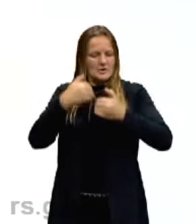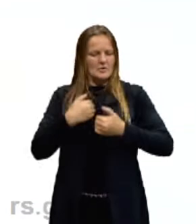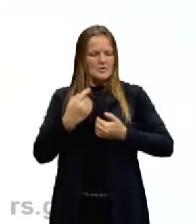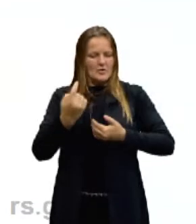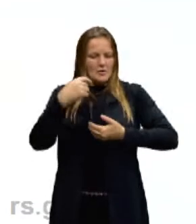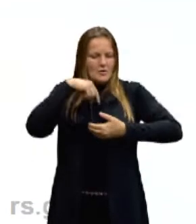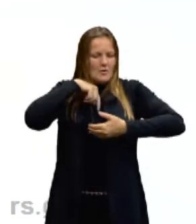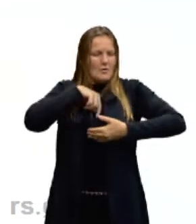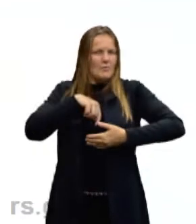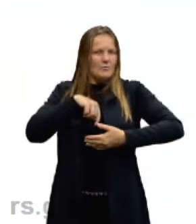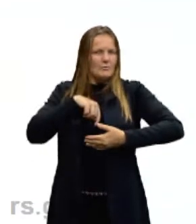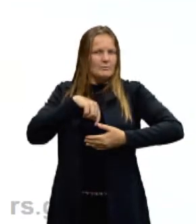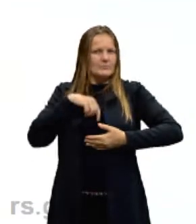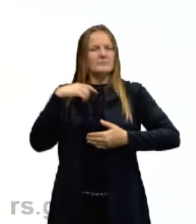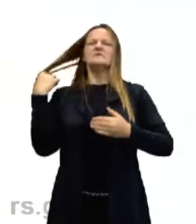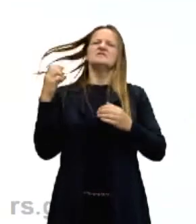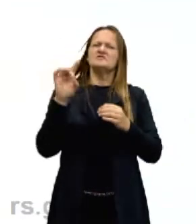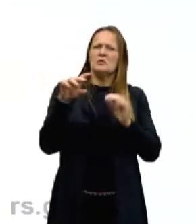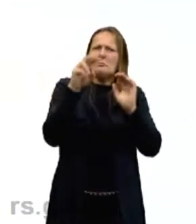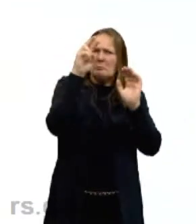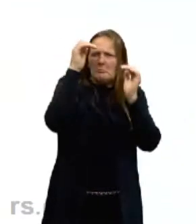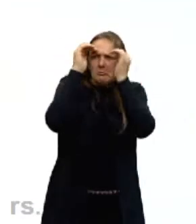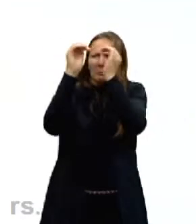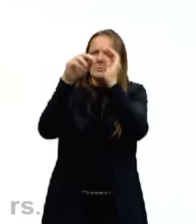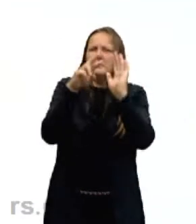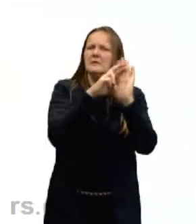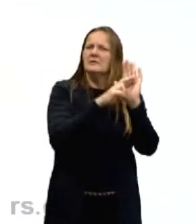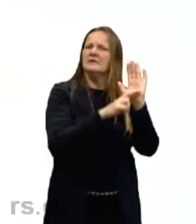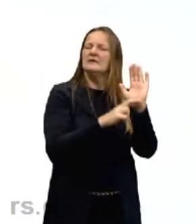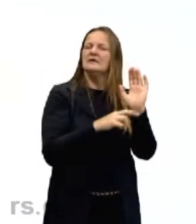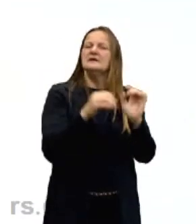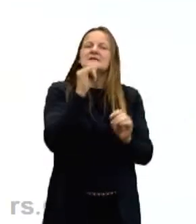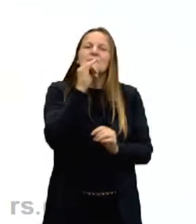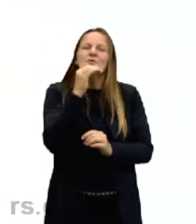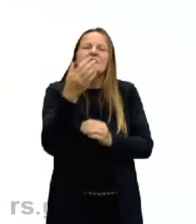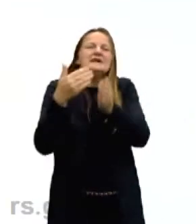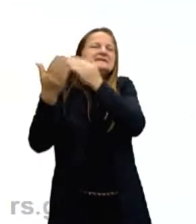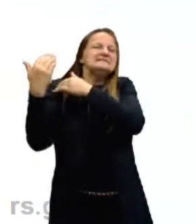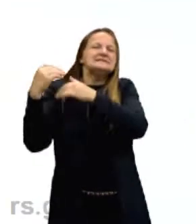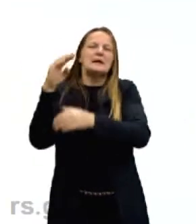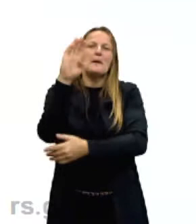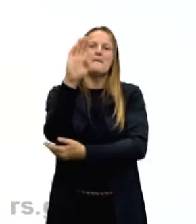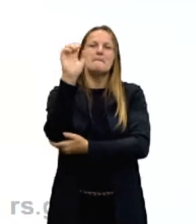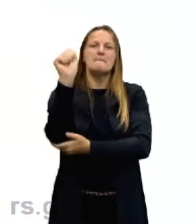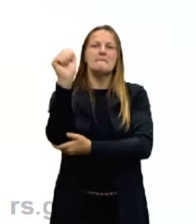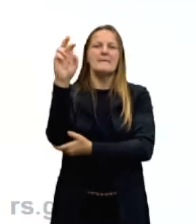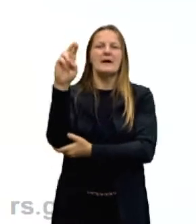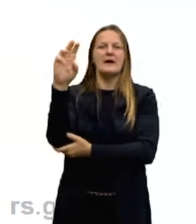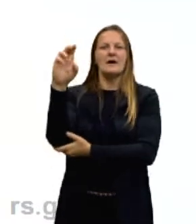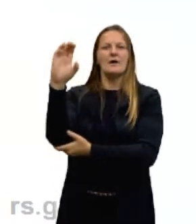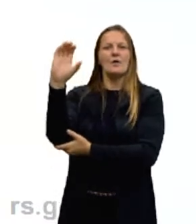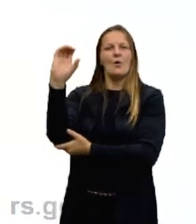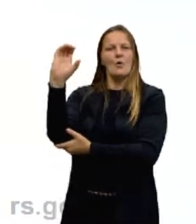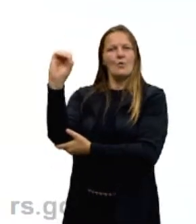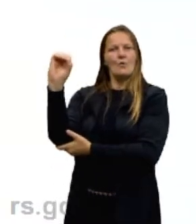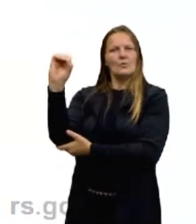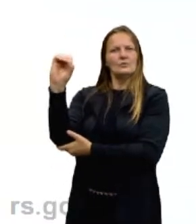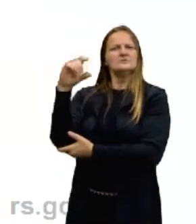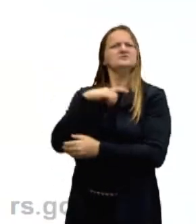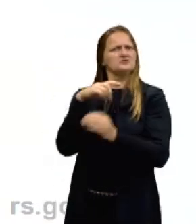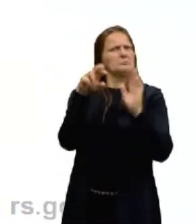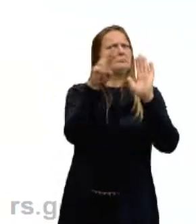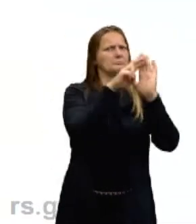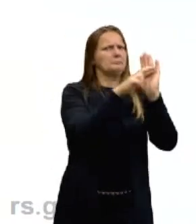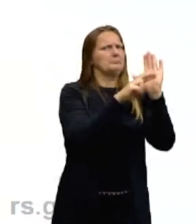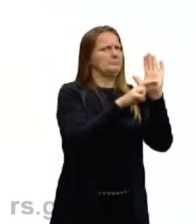não normas Então se a gente vem do Barroco tem uma Norma né Barroco ele estava começando a literatura Mas tem uma Norma